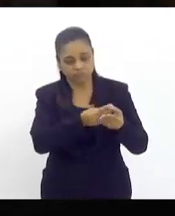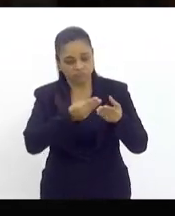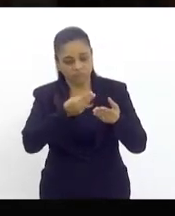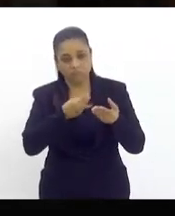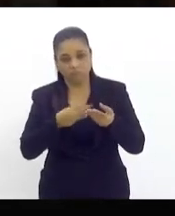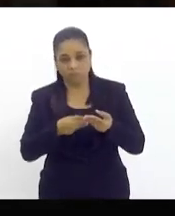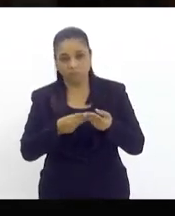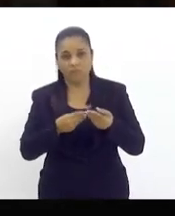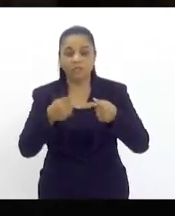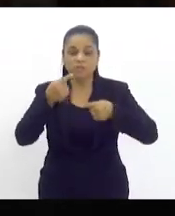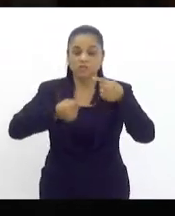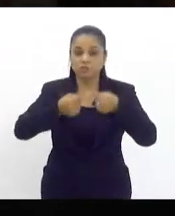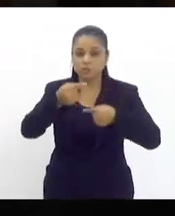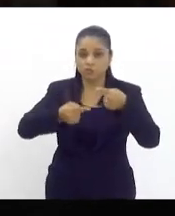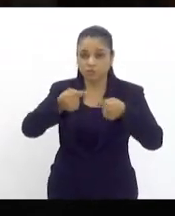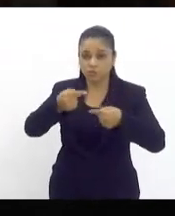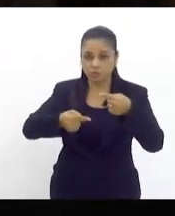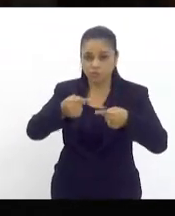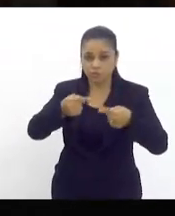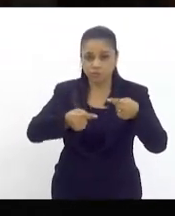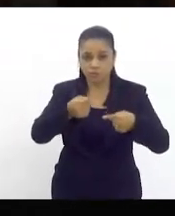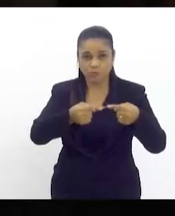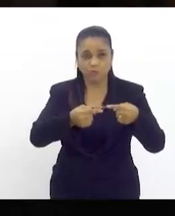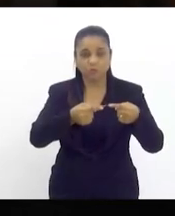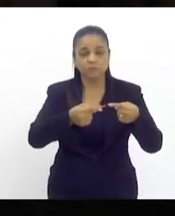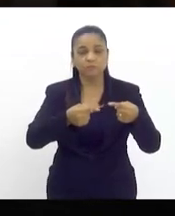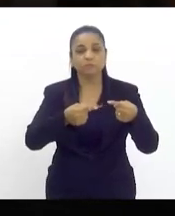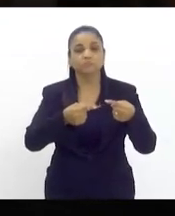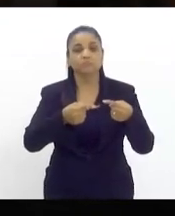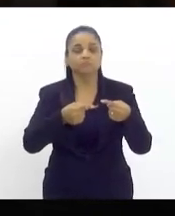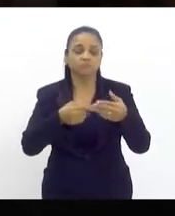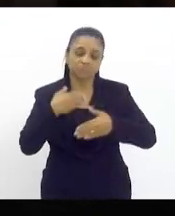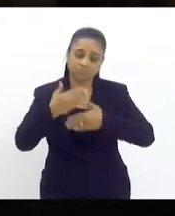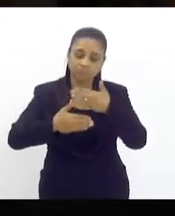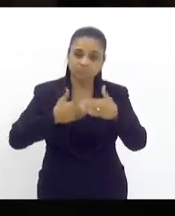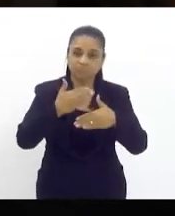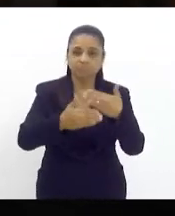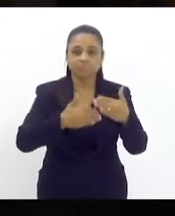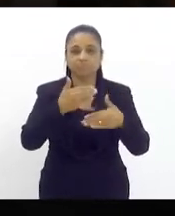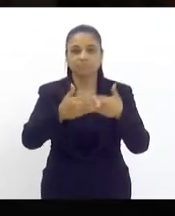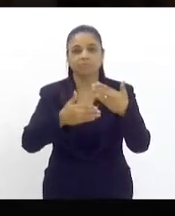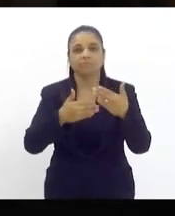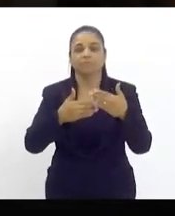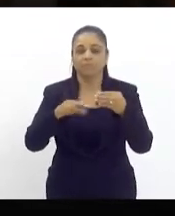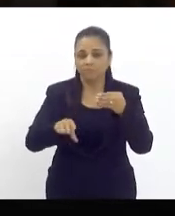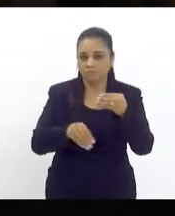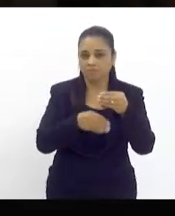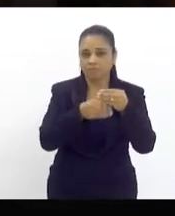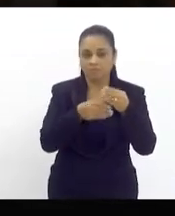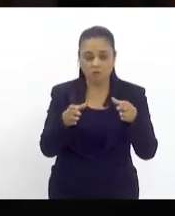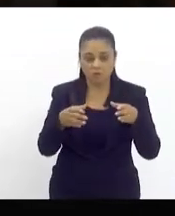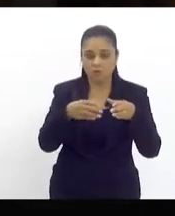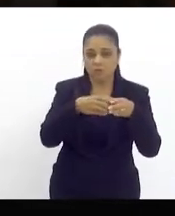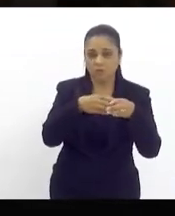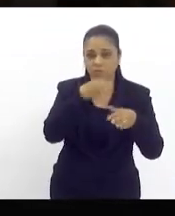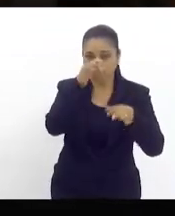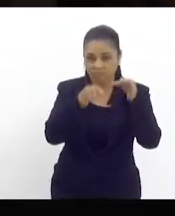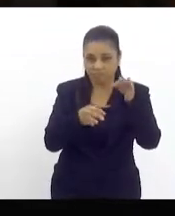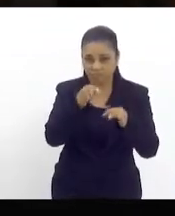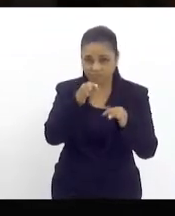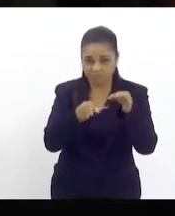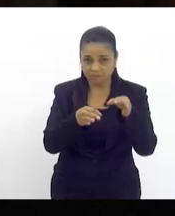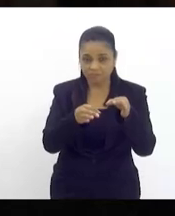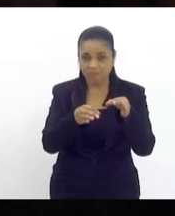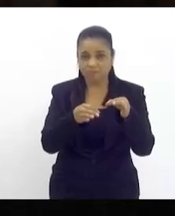a discussão é e obviamente aprimoramos de acordo com o entendimento da nossa equipe Legislativa